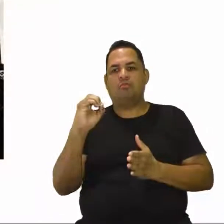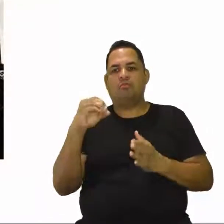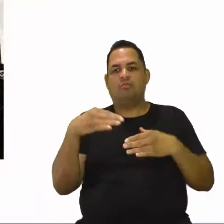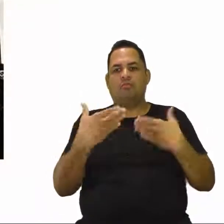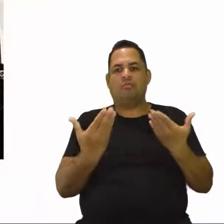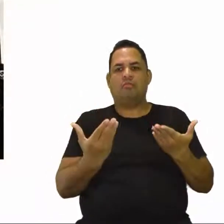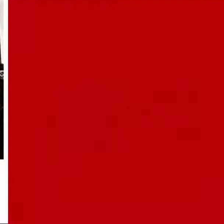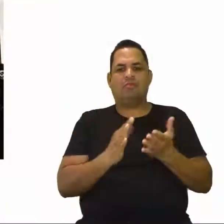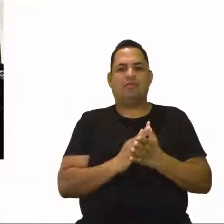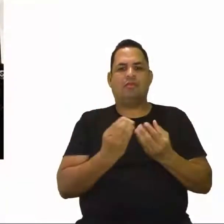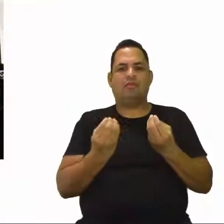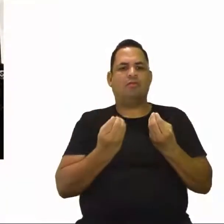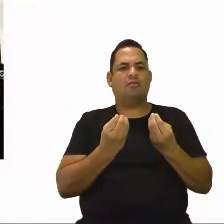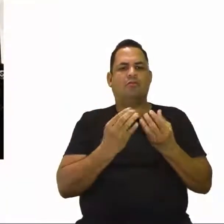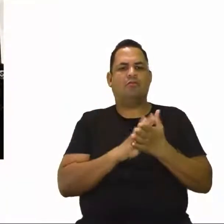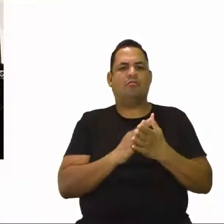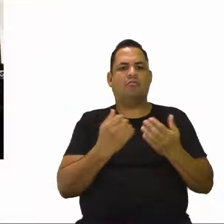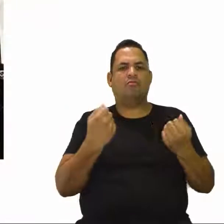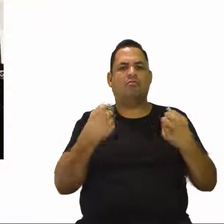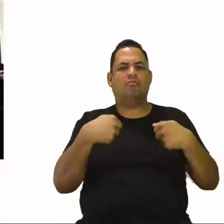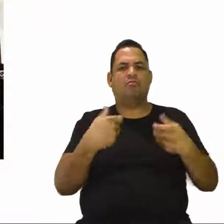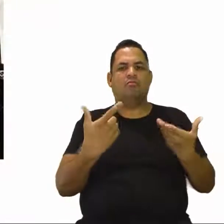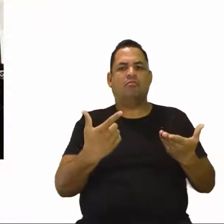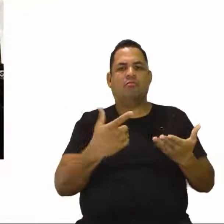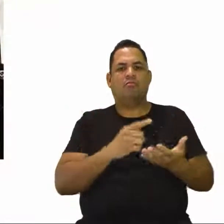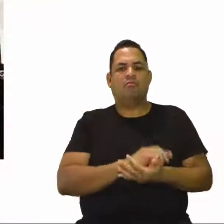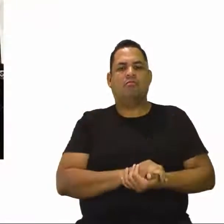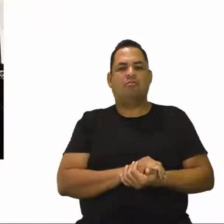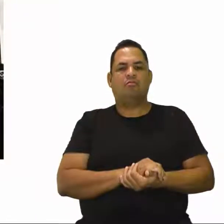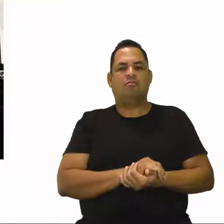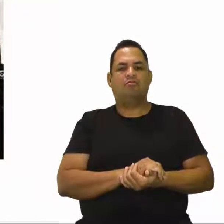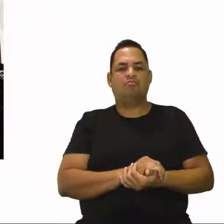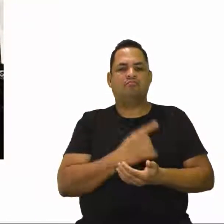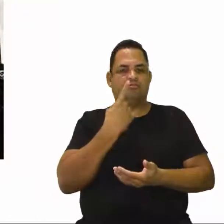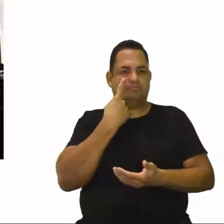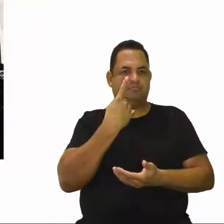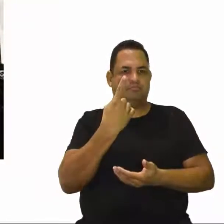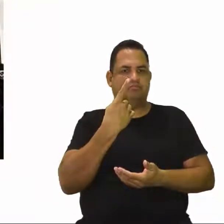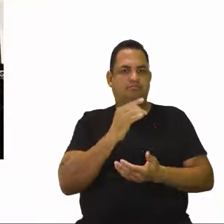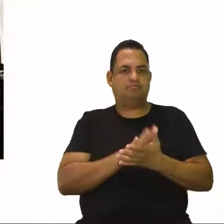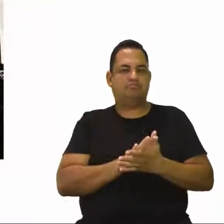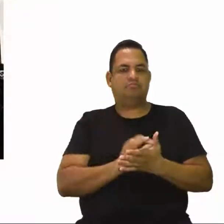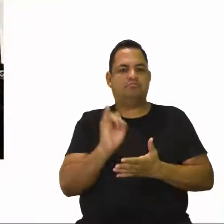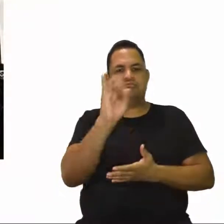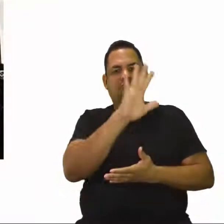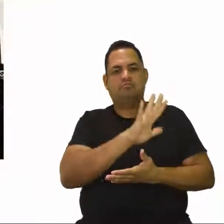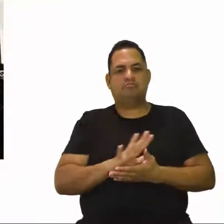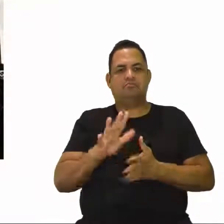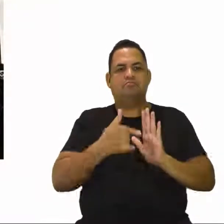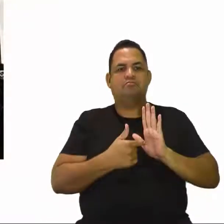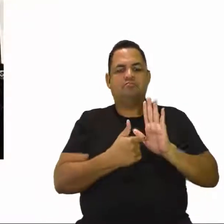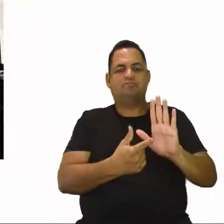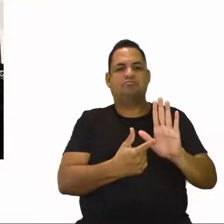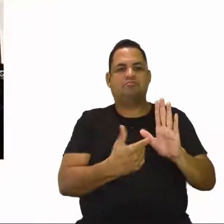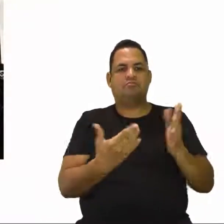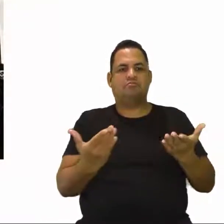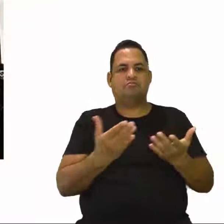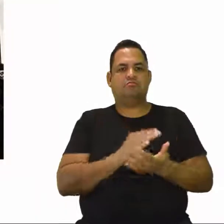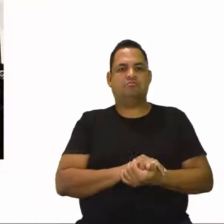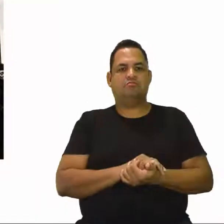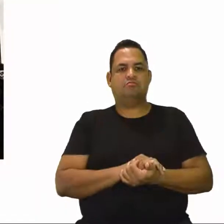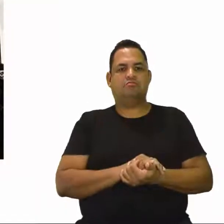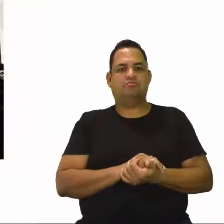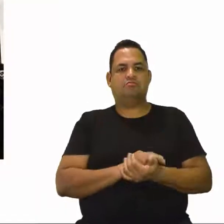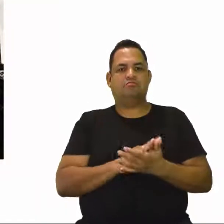Como é que pode? É isso mesmo. Preste bem atenção nesse cartaz, que retrata muito bem